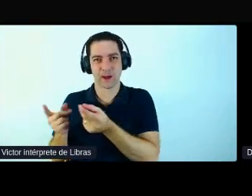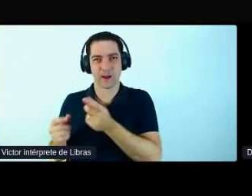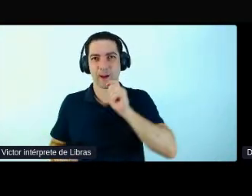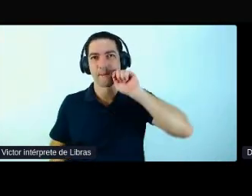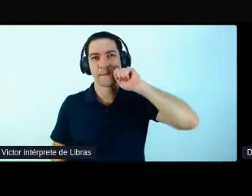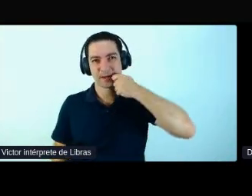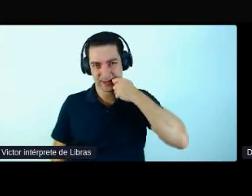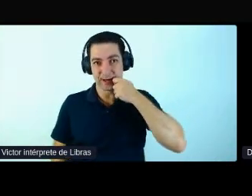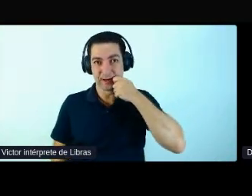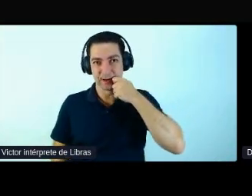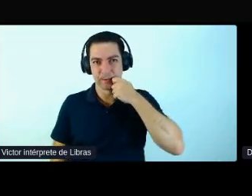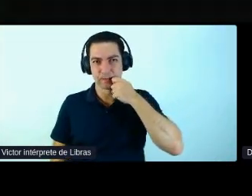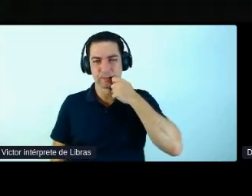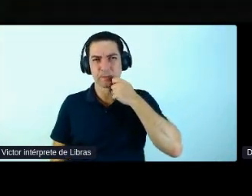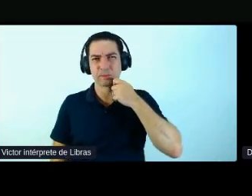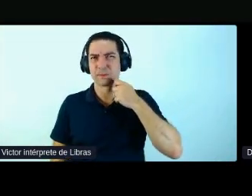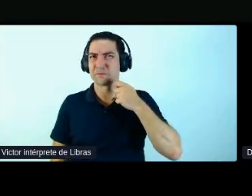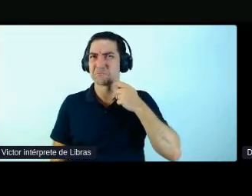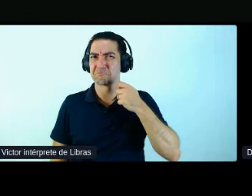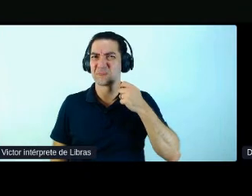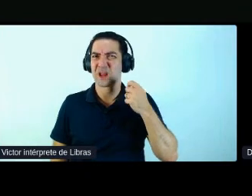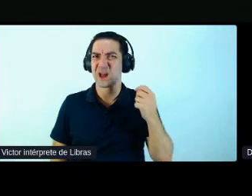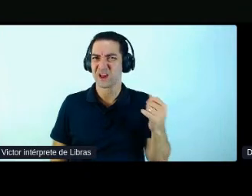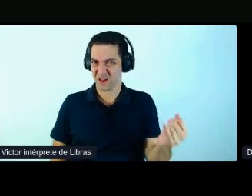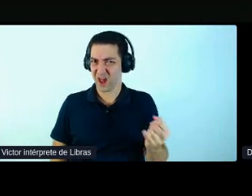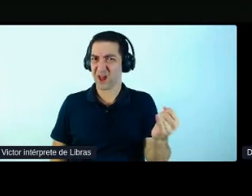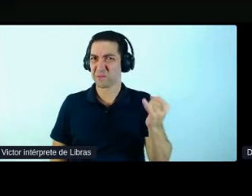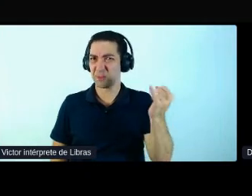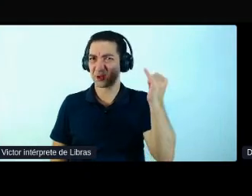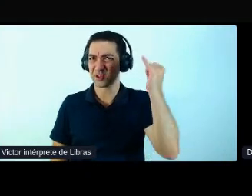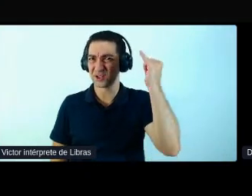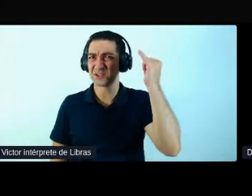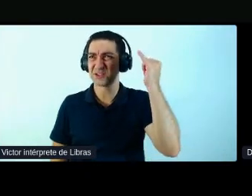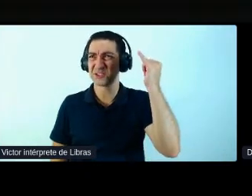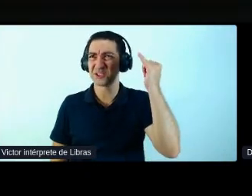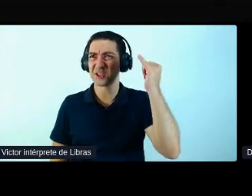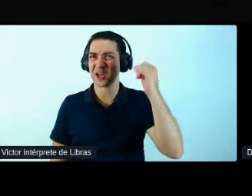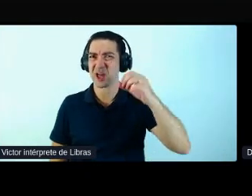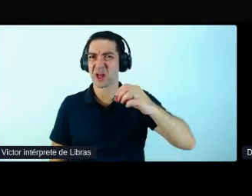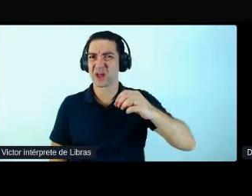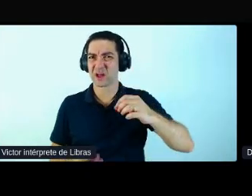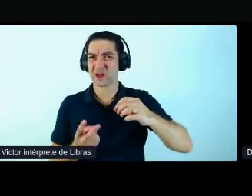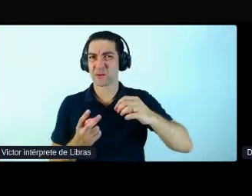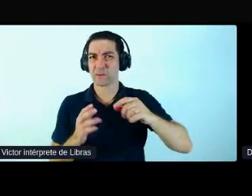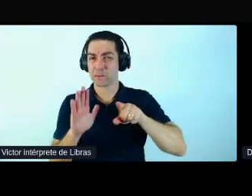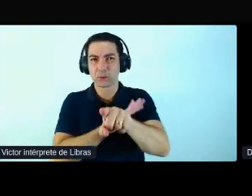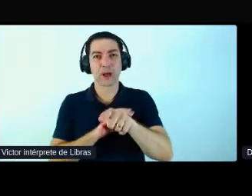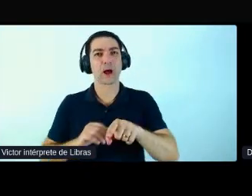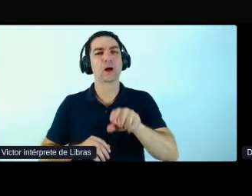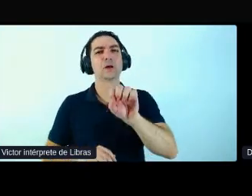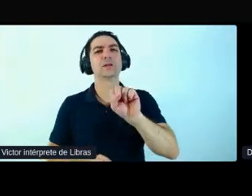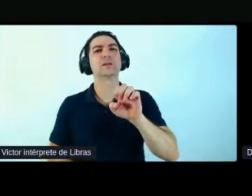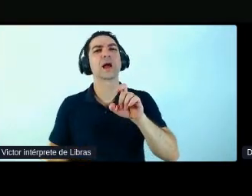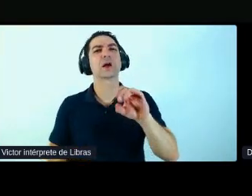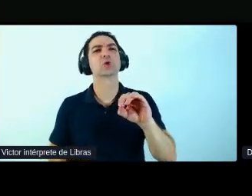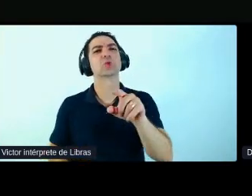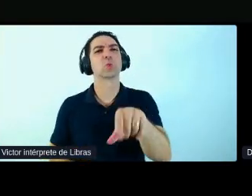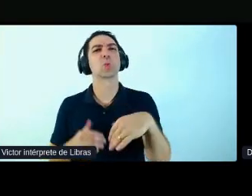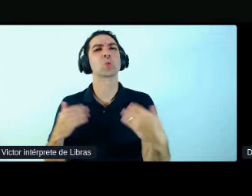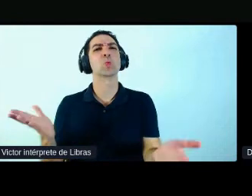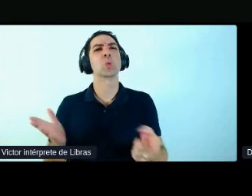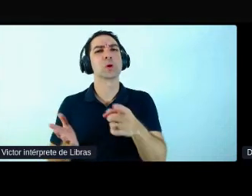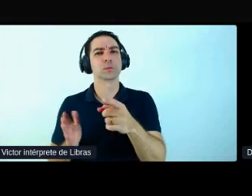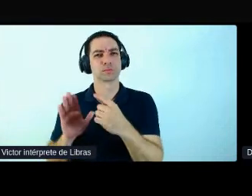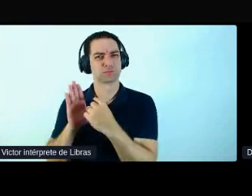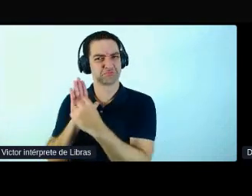importa, me dá algum valor eu pedir esse dado para a pessoa, né?